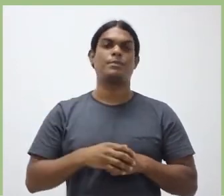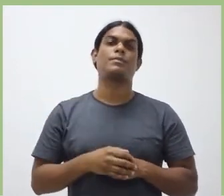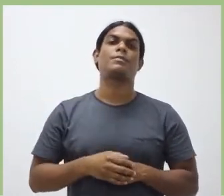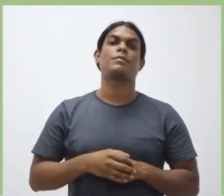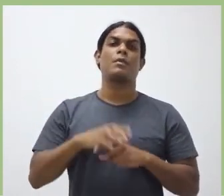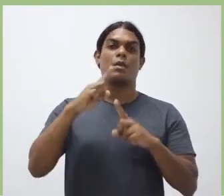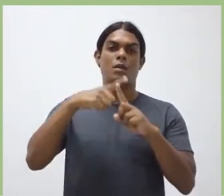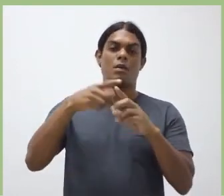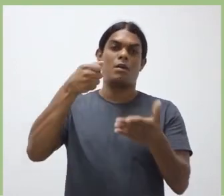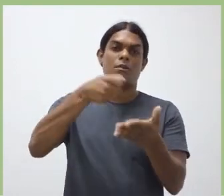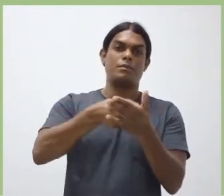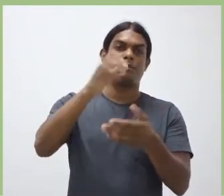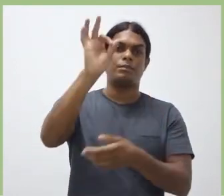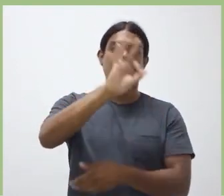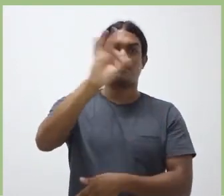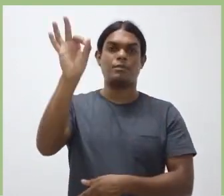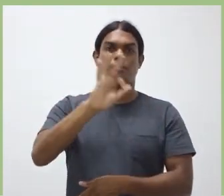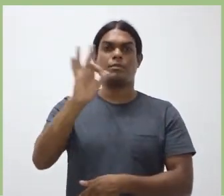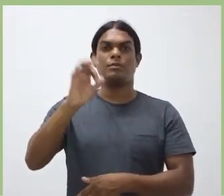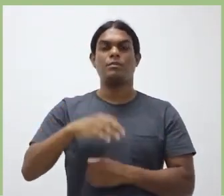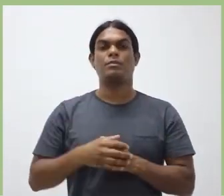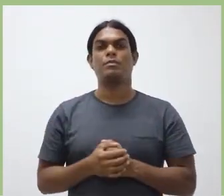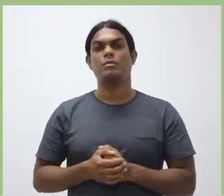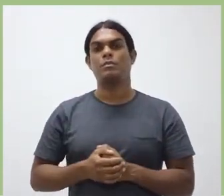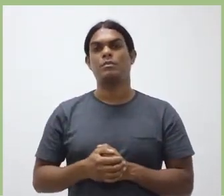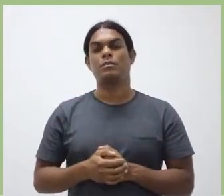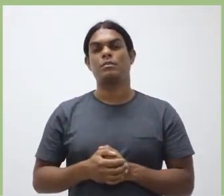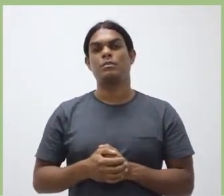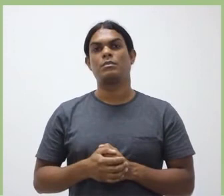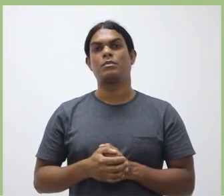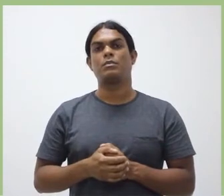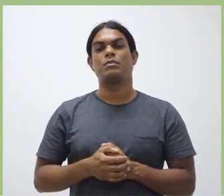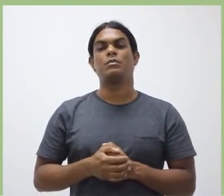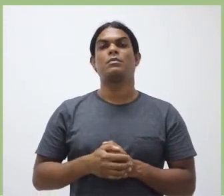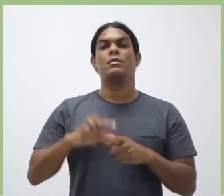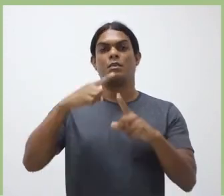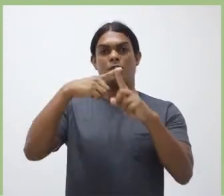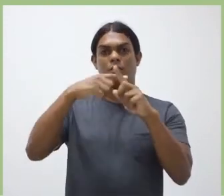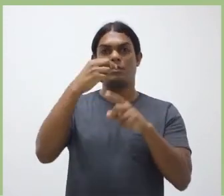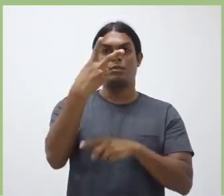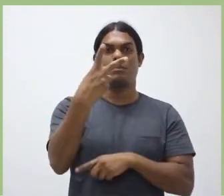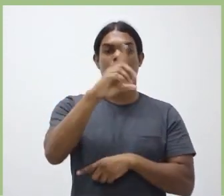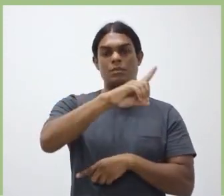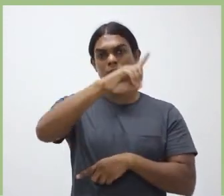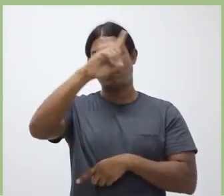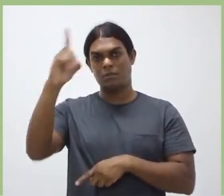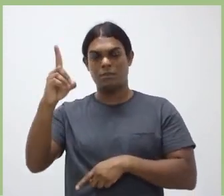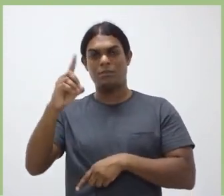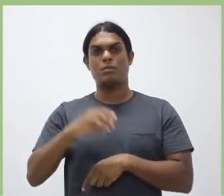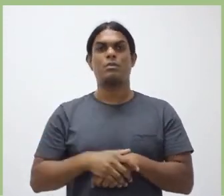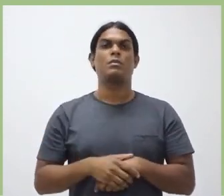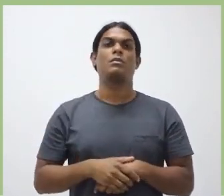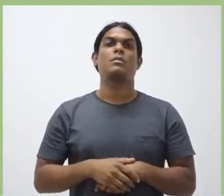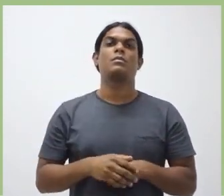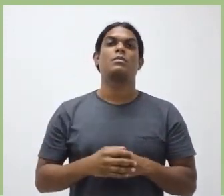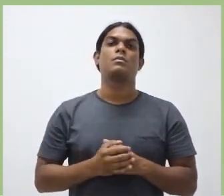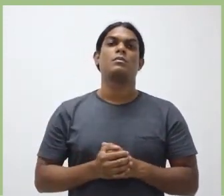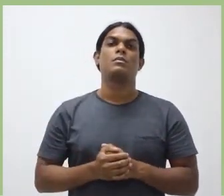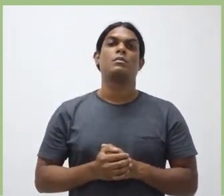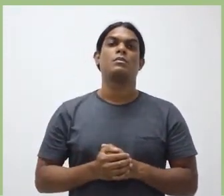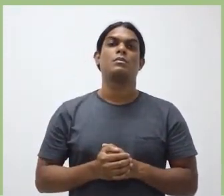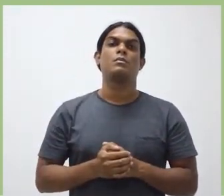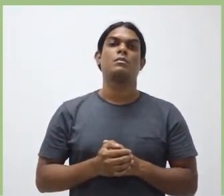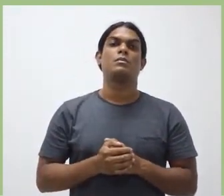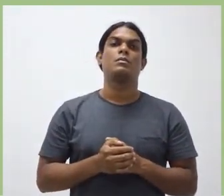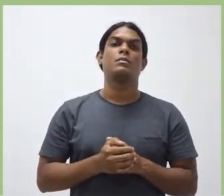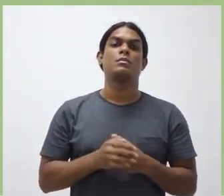o desembaraço e o pagamento das taxas, ainda um período de 2 dias, que é o tempo entre